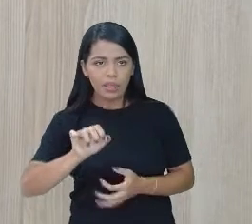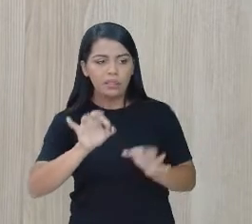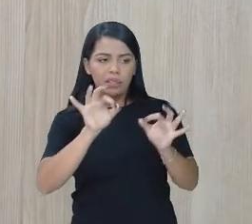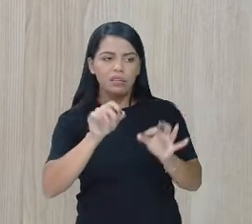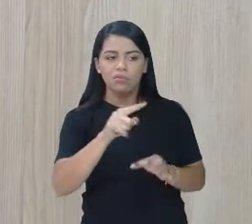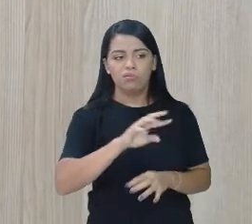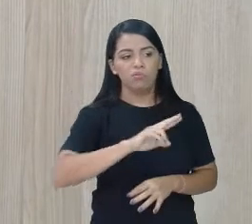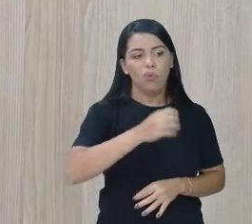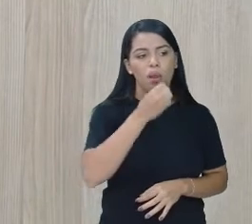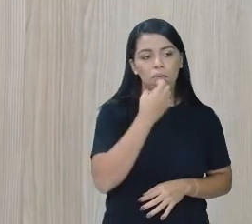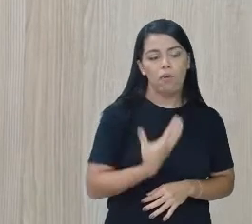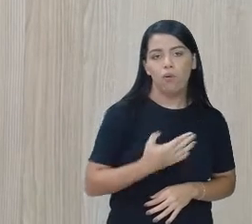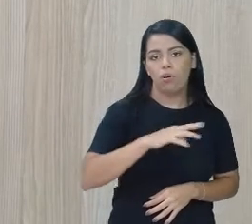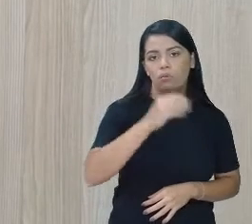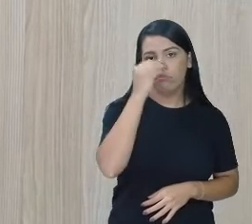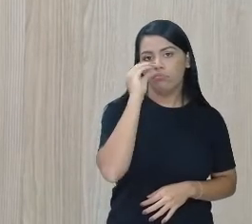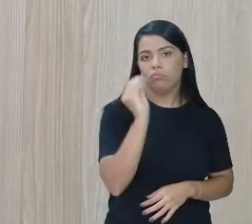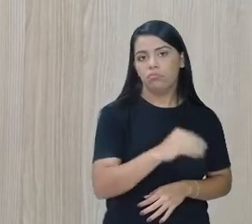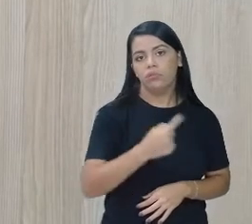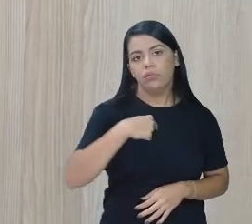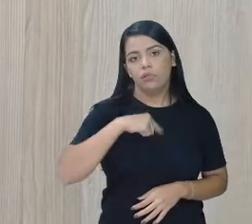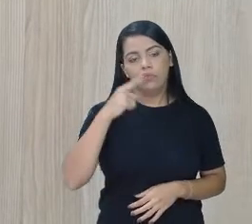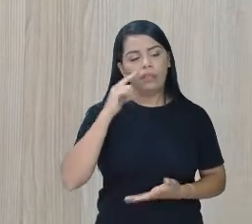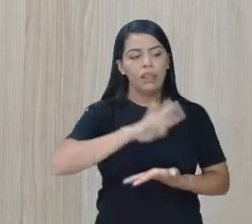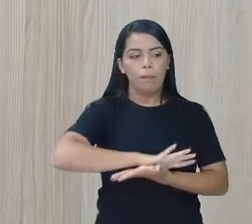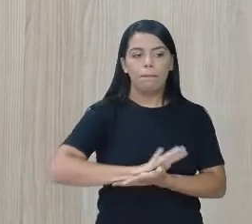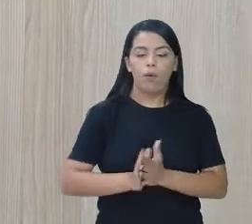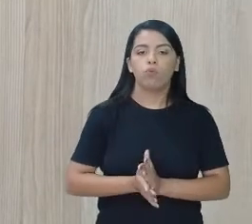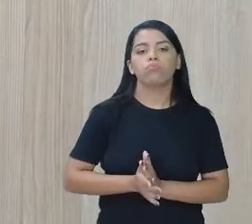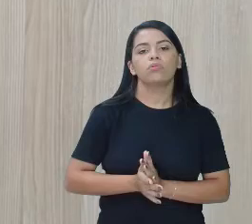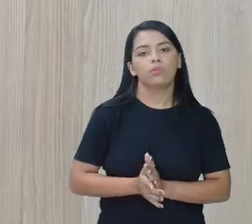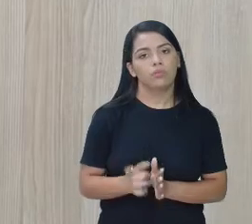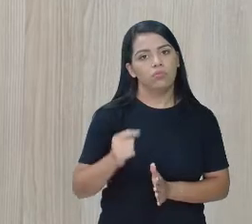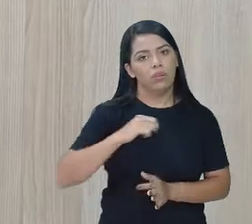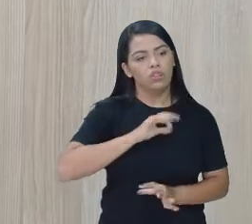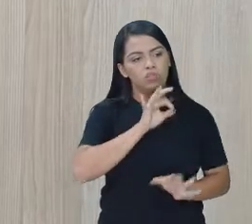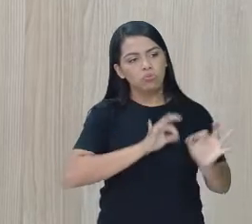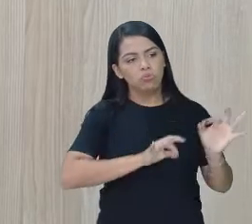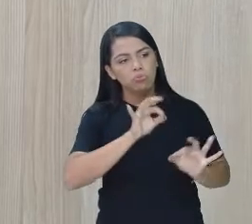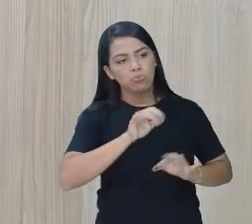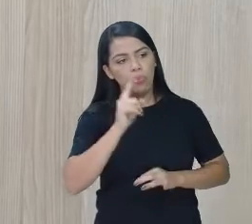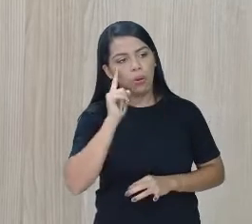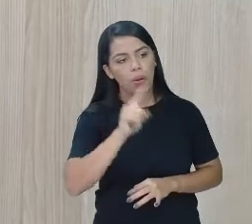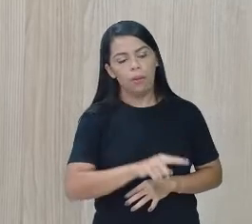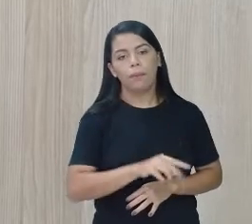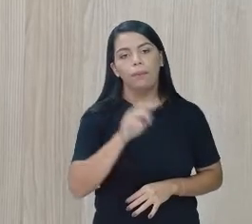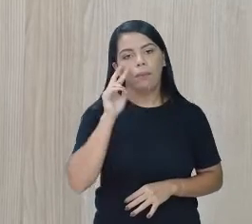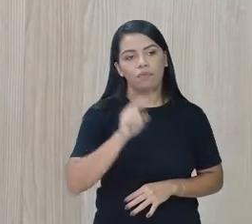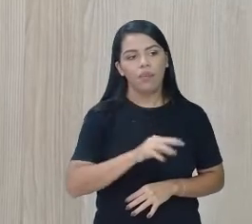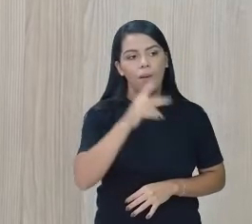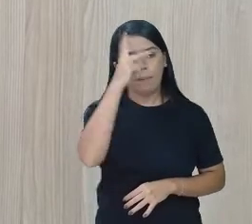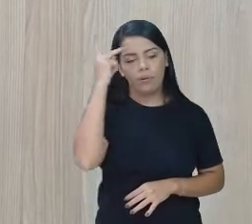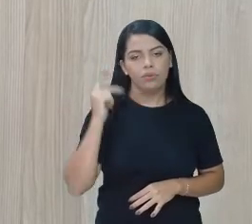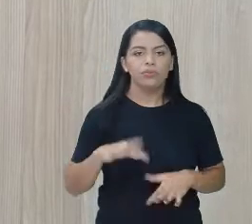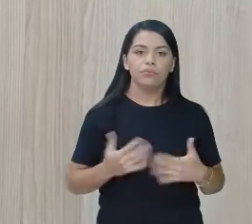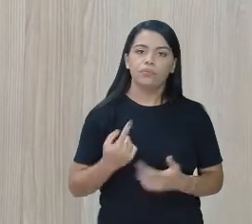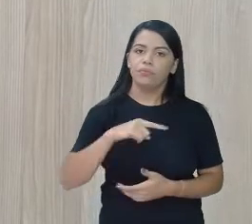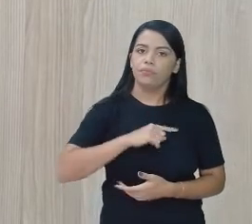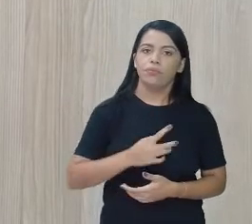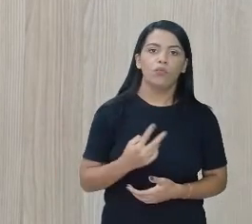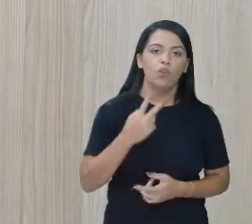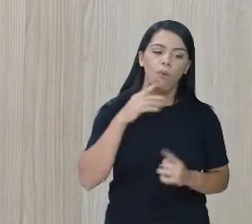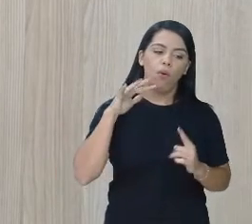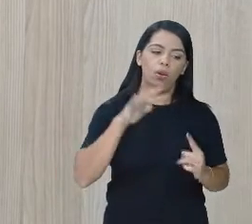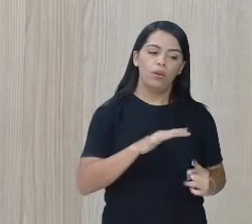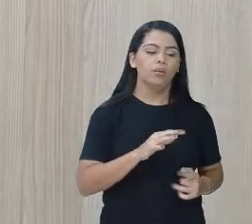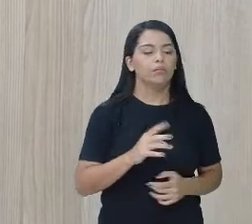gente acaba às vezes encarando os outros com um certo preconceito, um certo pré-julgamento. E na verdade a grande lição é que não se deve subestimar ninguém, né? Nem